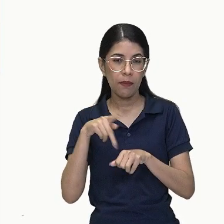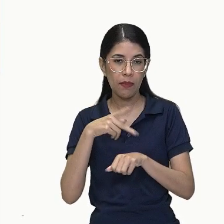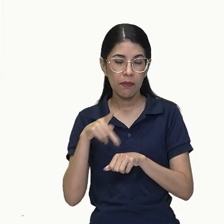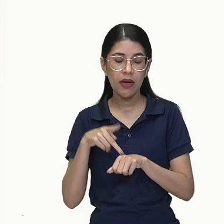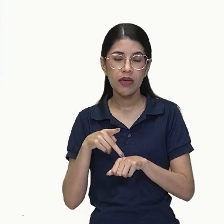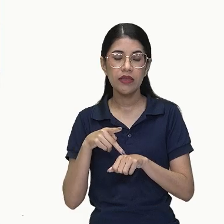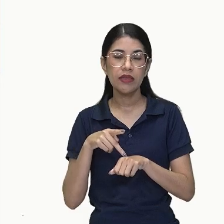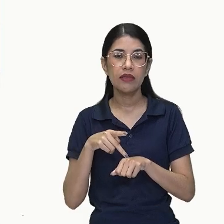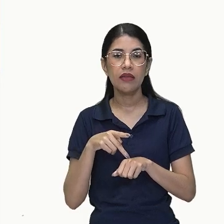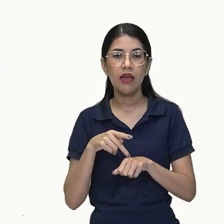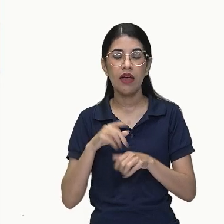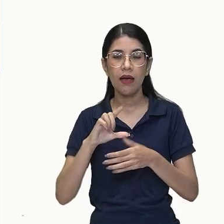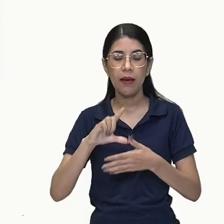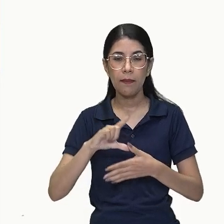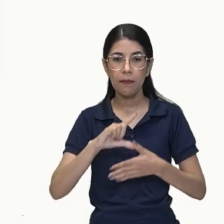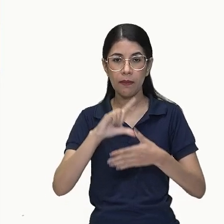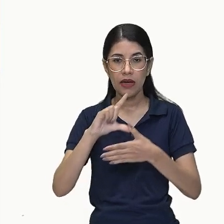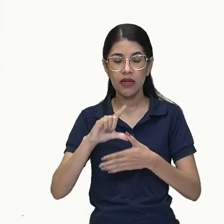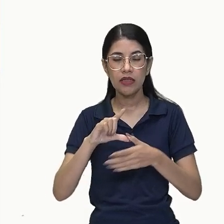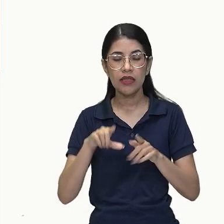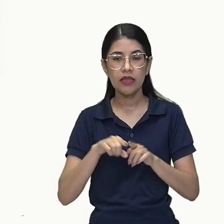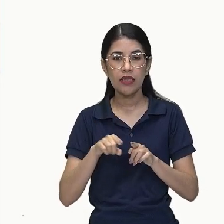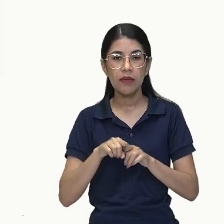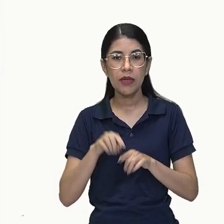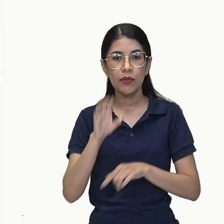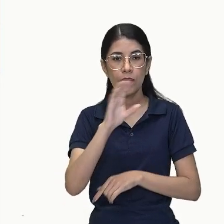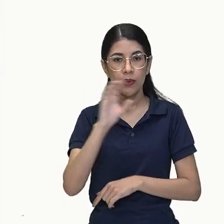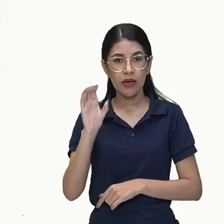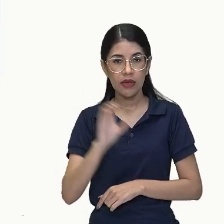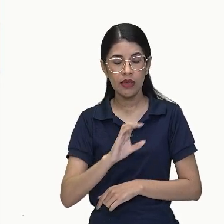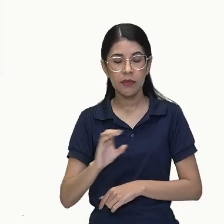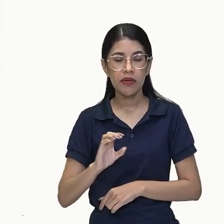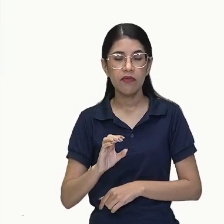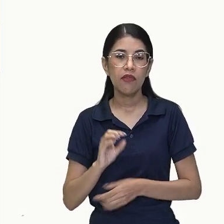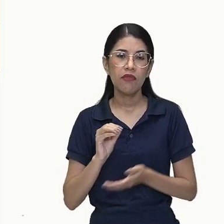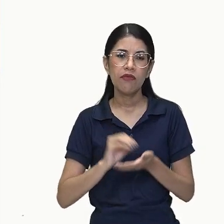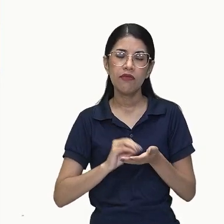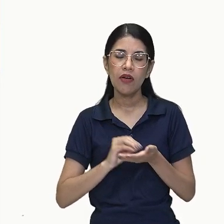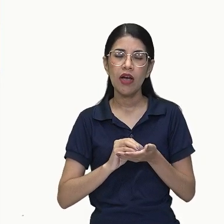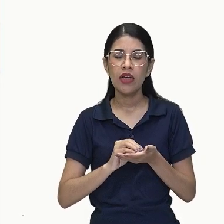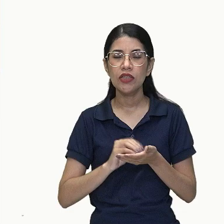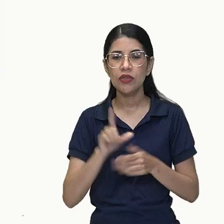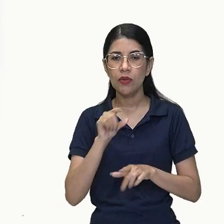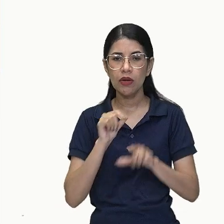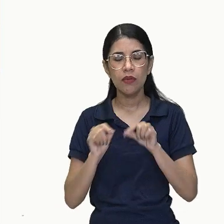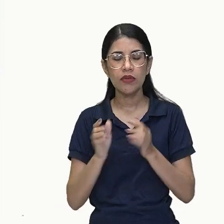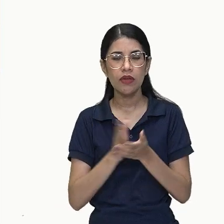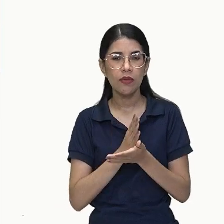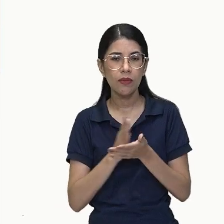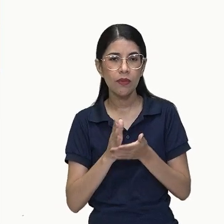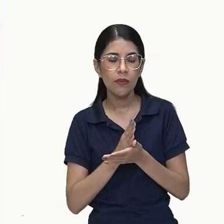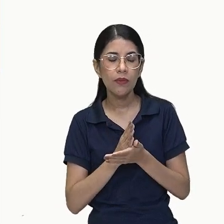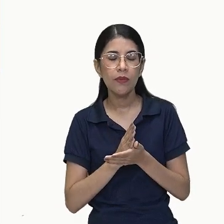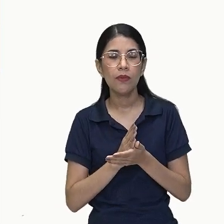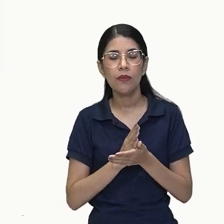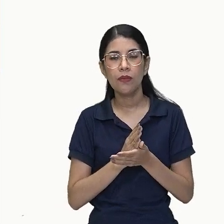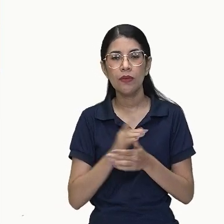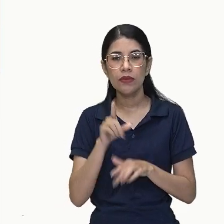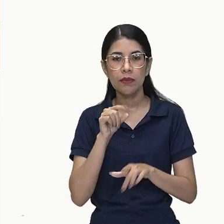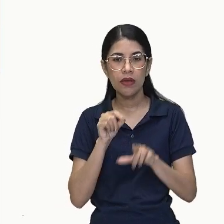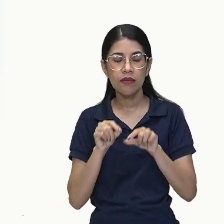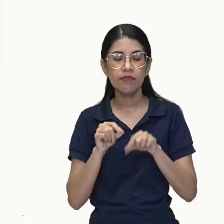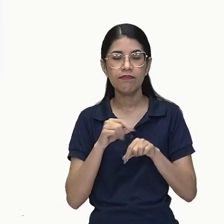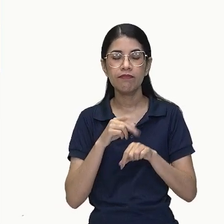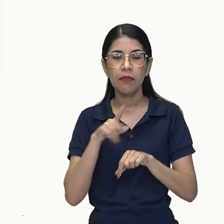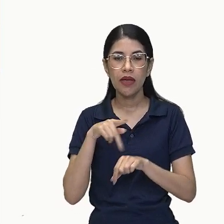Latina e do Caribe, né? Nós não pegamos toda a lista, né? Recortamos aí algumas informações para a gente